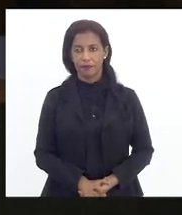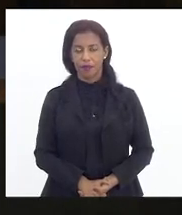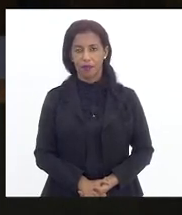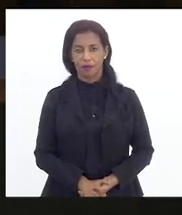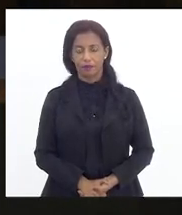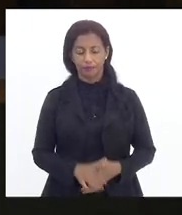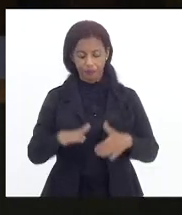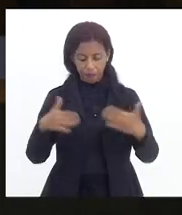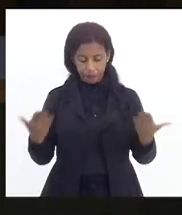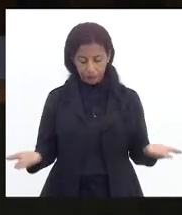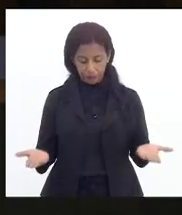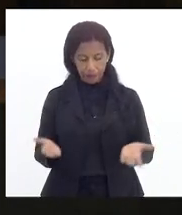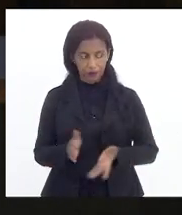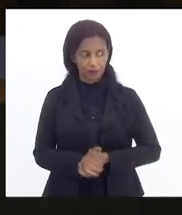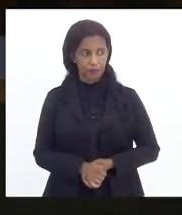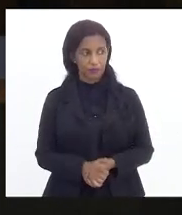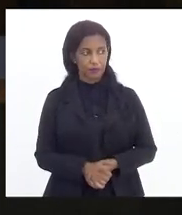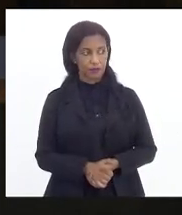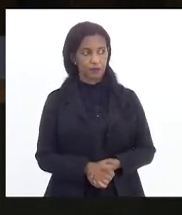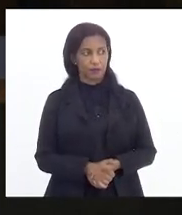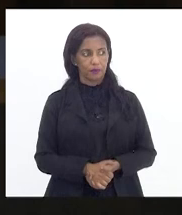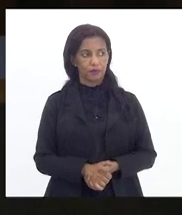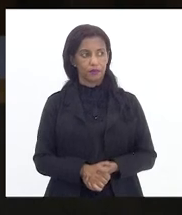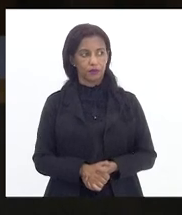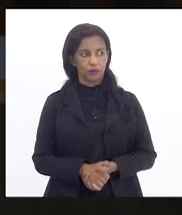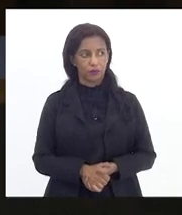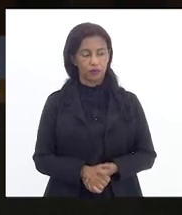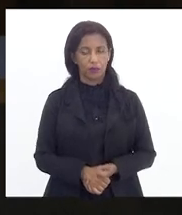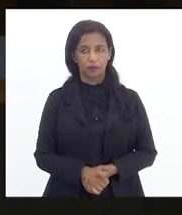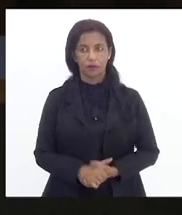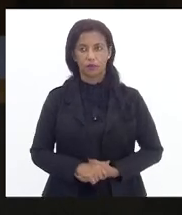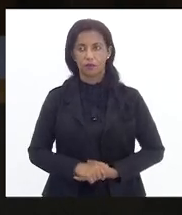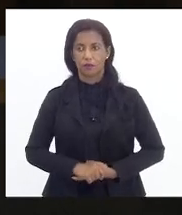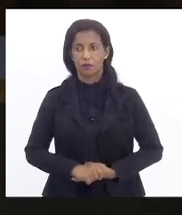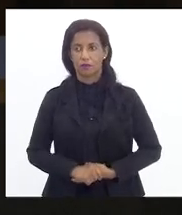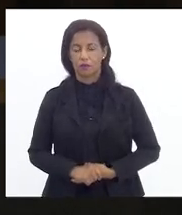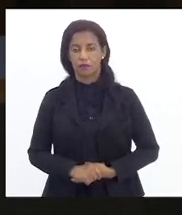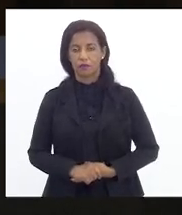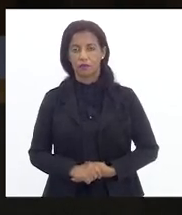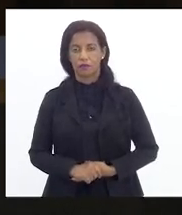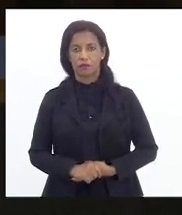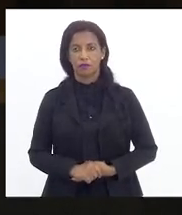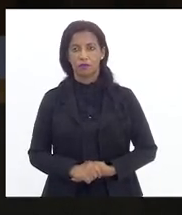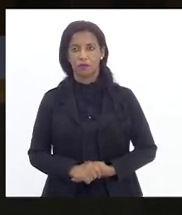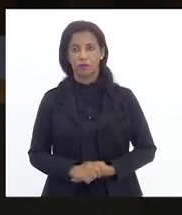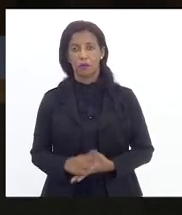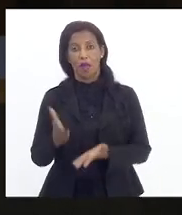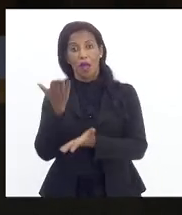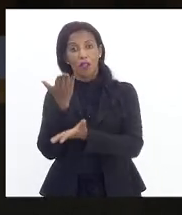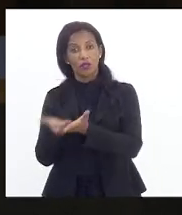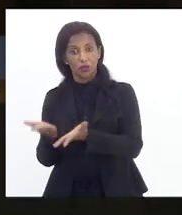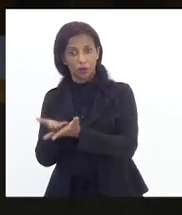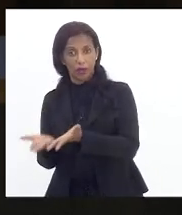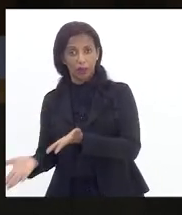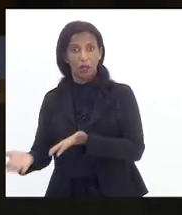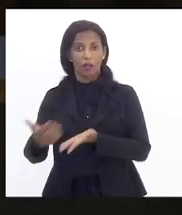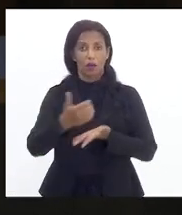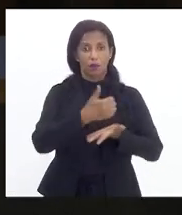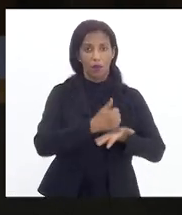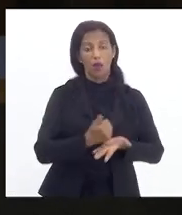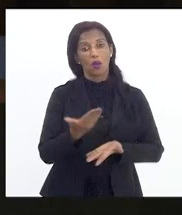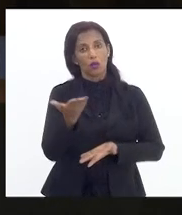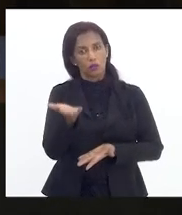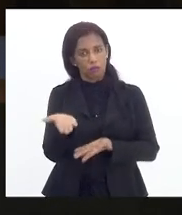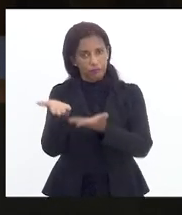e quanto e a recomposição das perdas que vossa